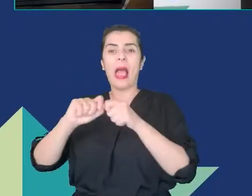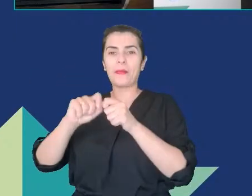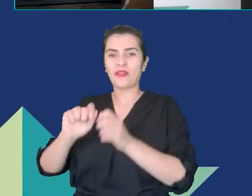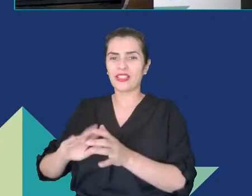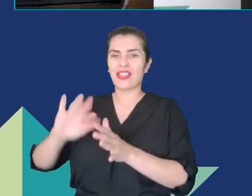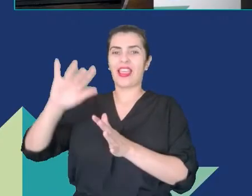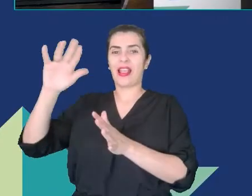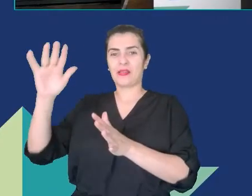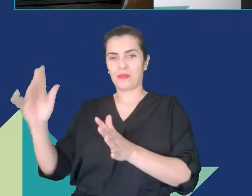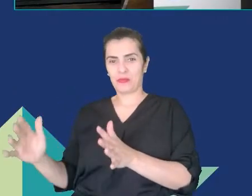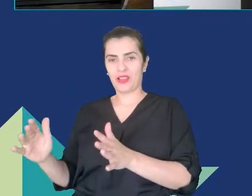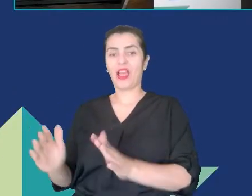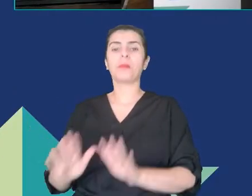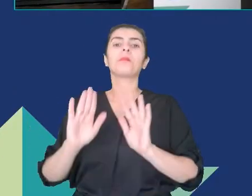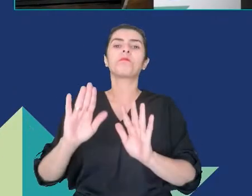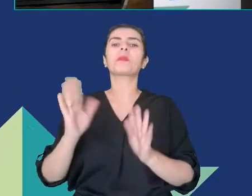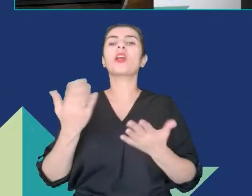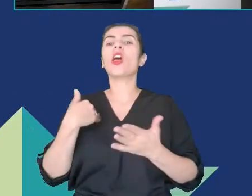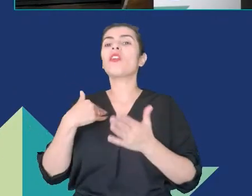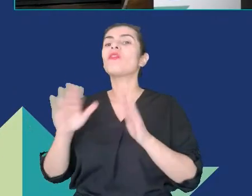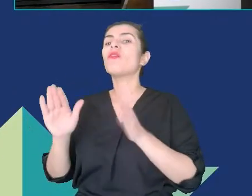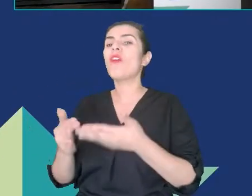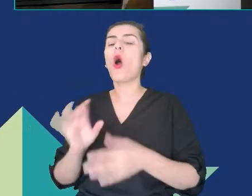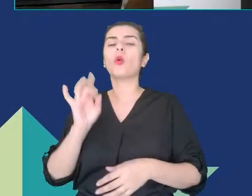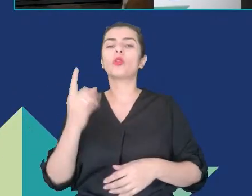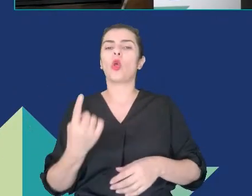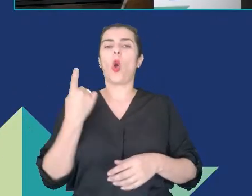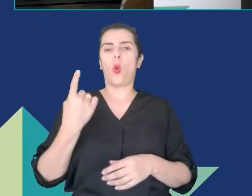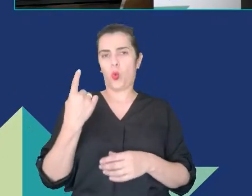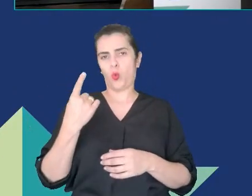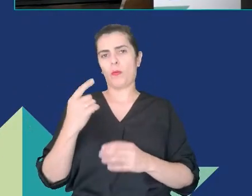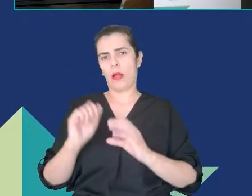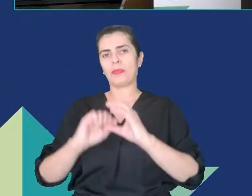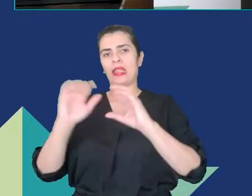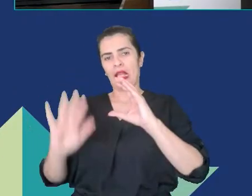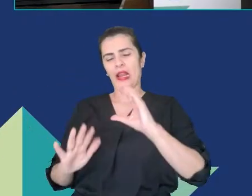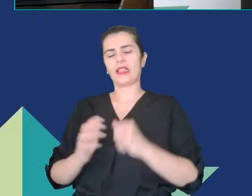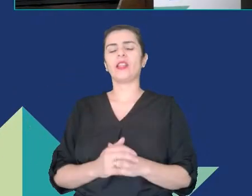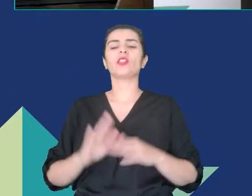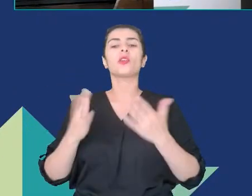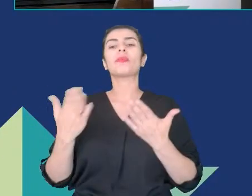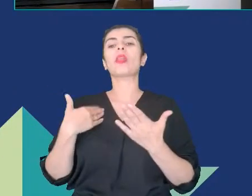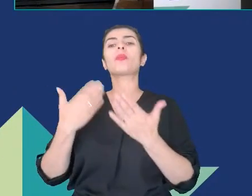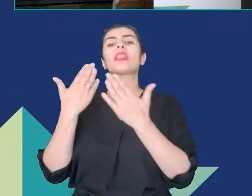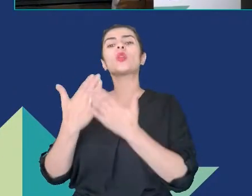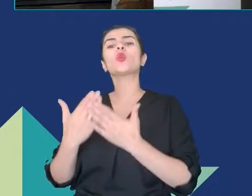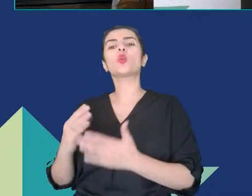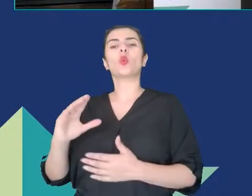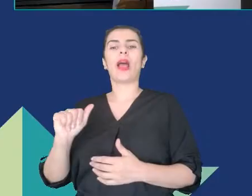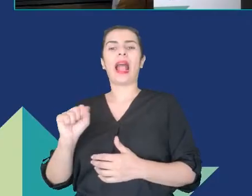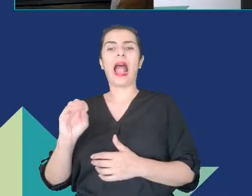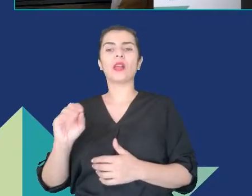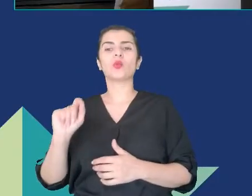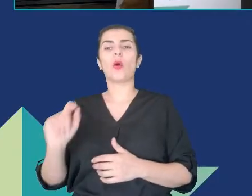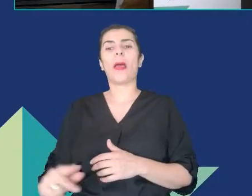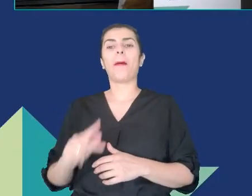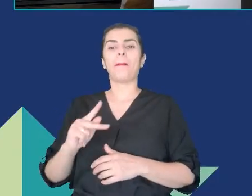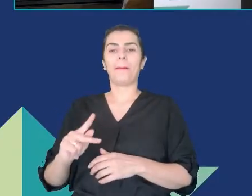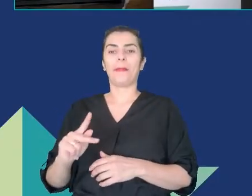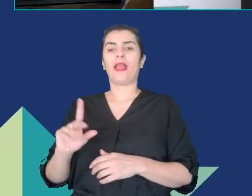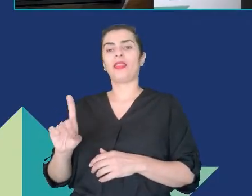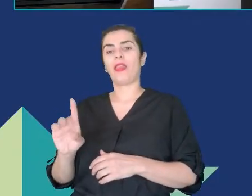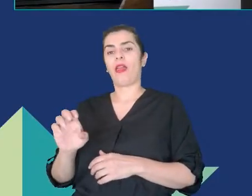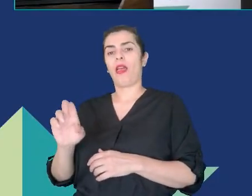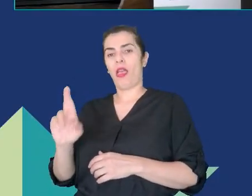operação específica. Tá? Então, aqui o nosso estudo de caso é um empilhamento da PDR Poema Borrachudo, é uma pilha localizada